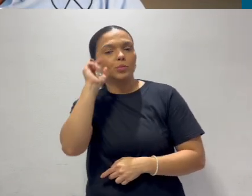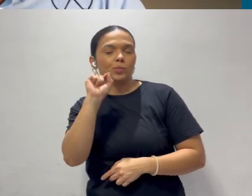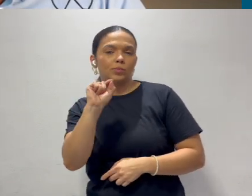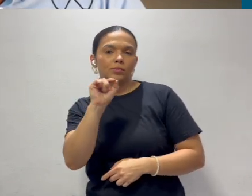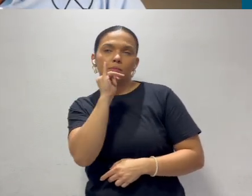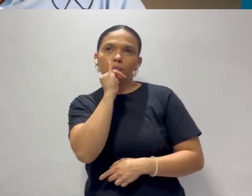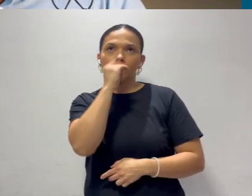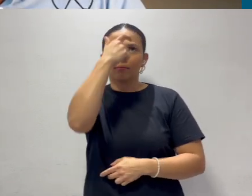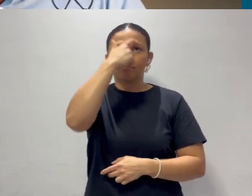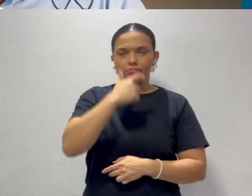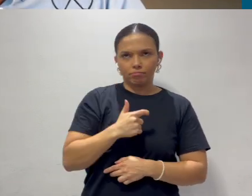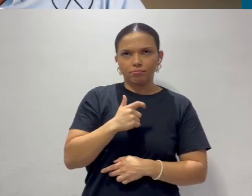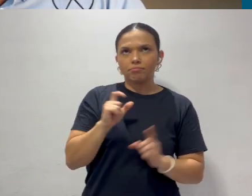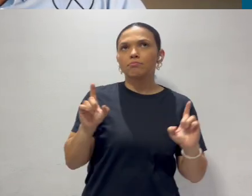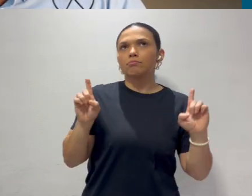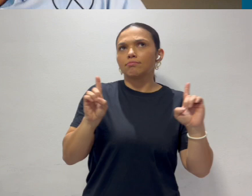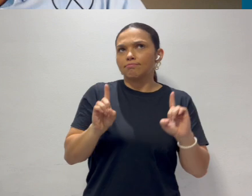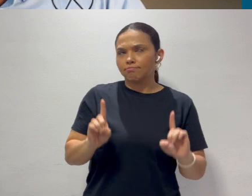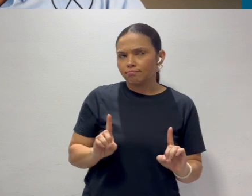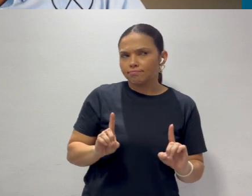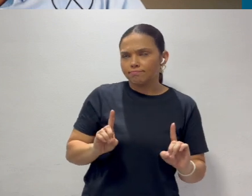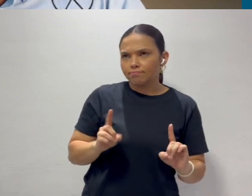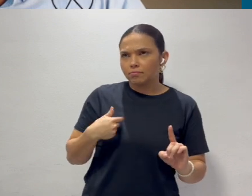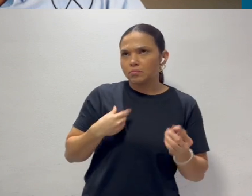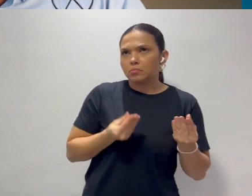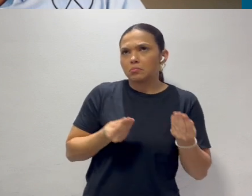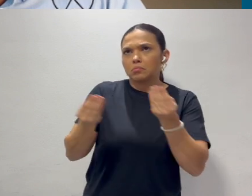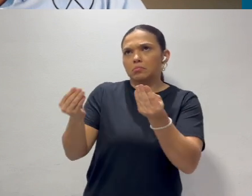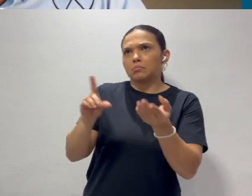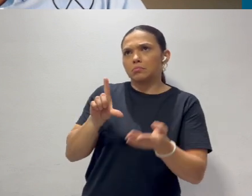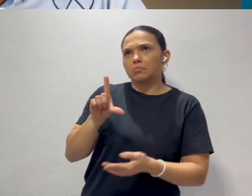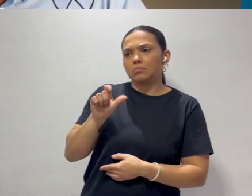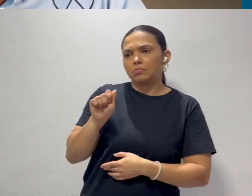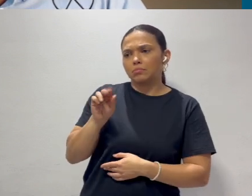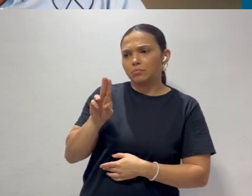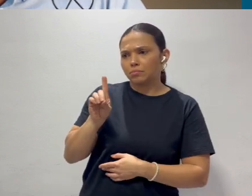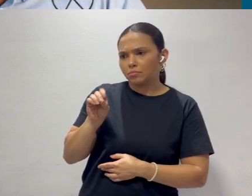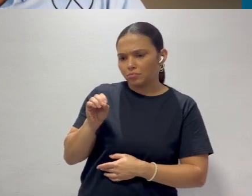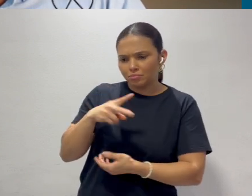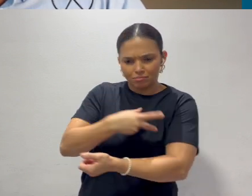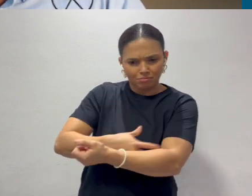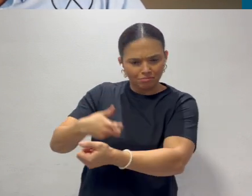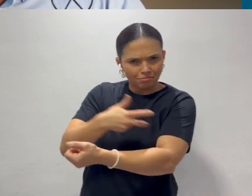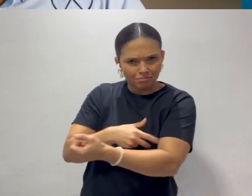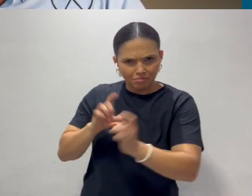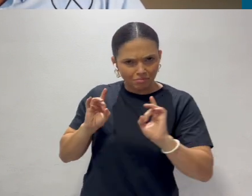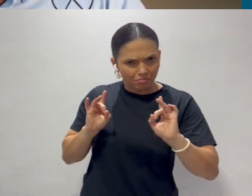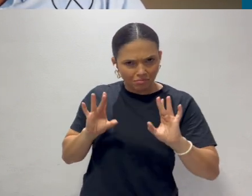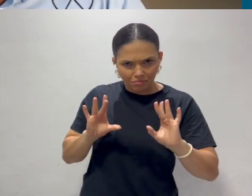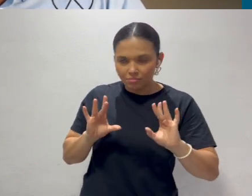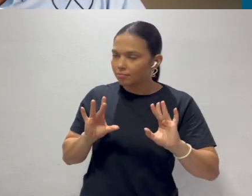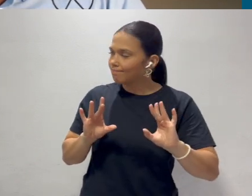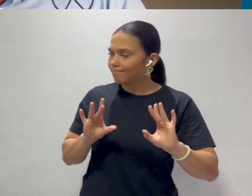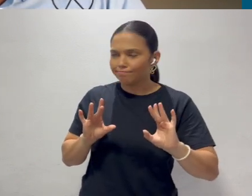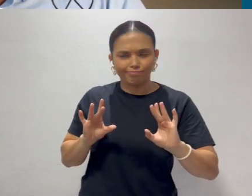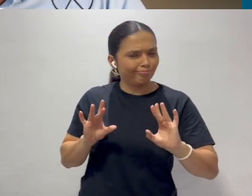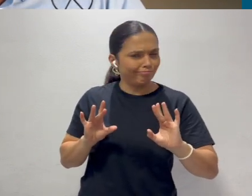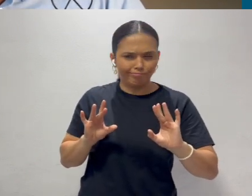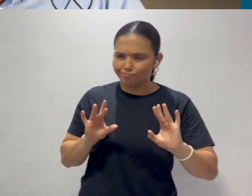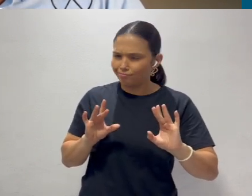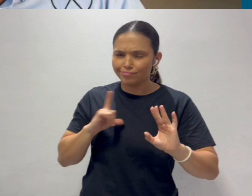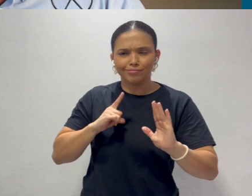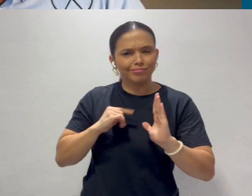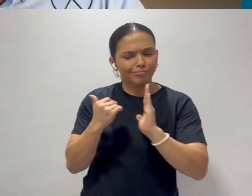seguinte, eu sou pessoa com deficiência, então eu só vou levar lá os exames. Não, vai muito além